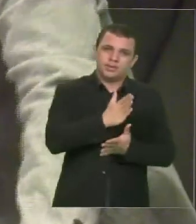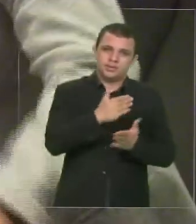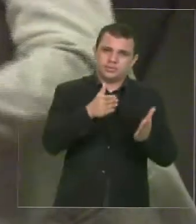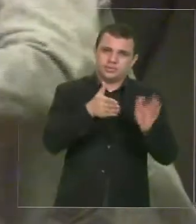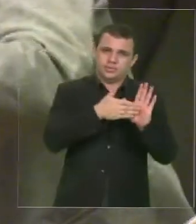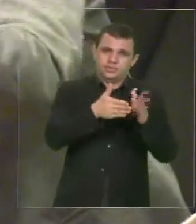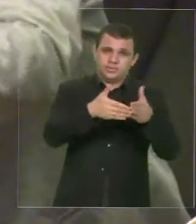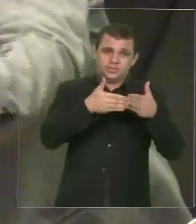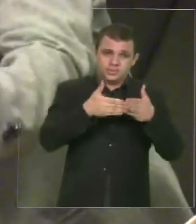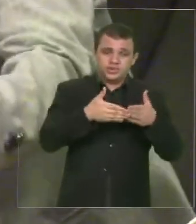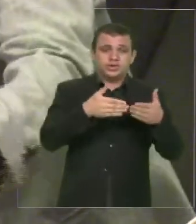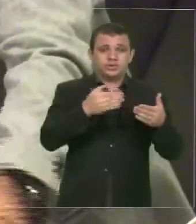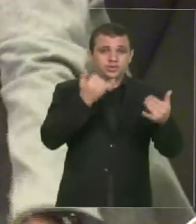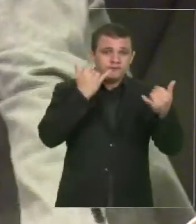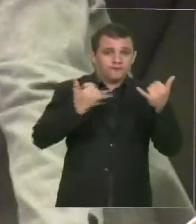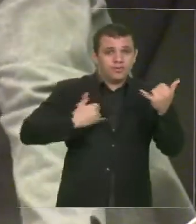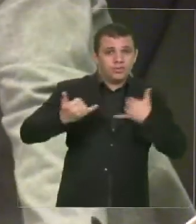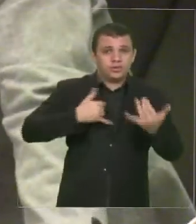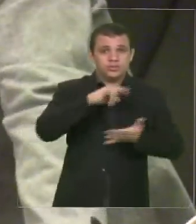para mostrar,